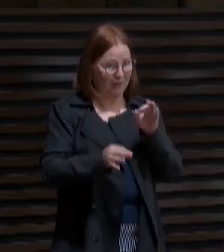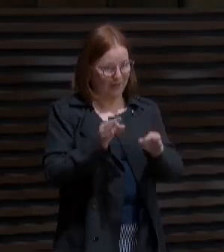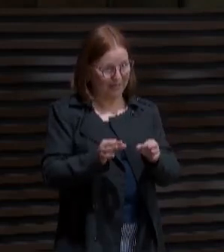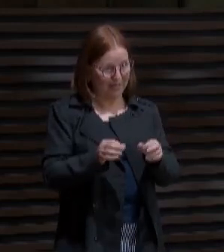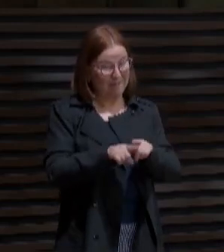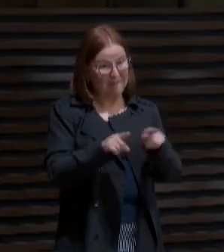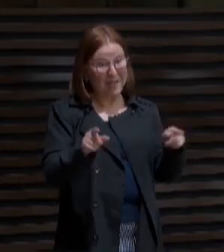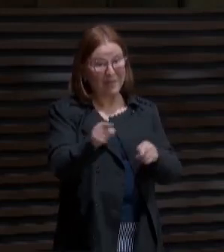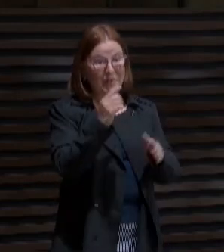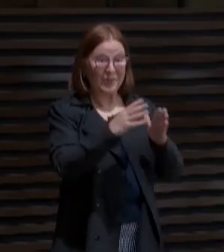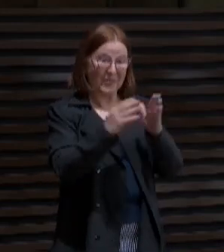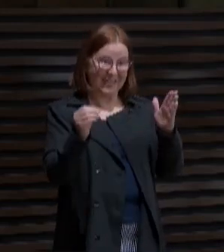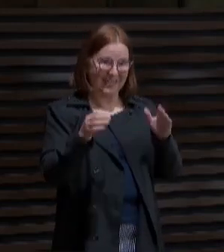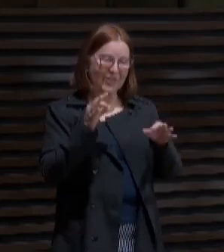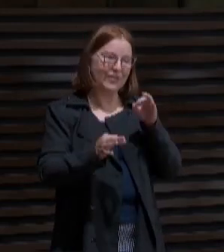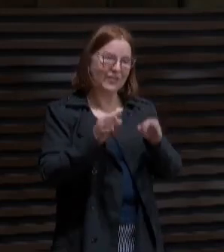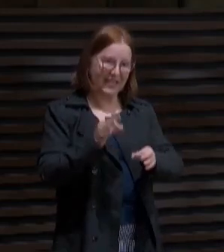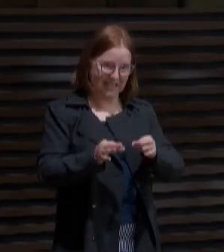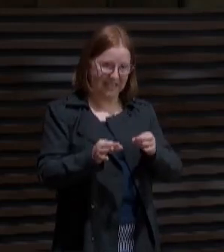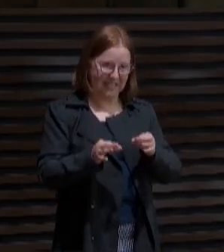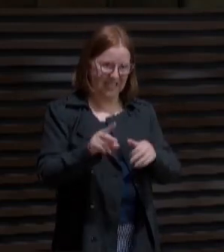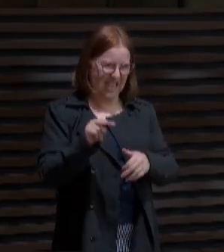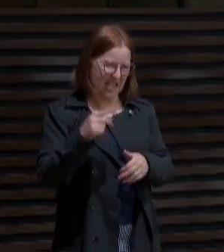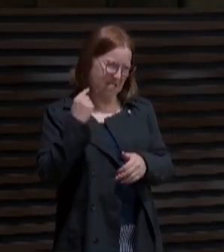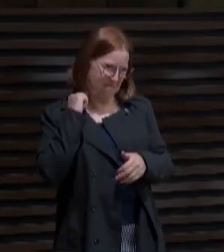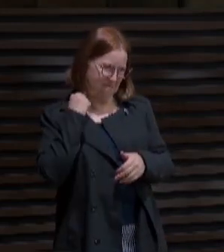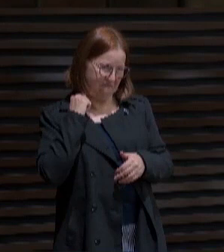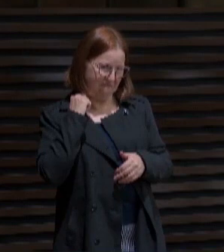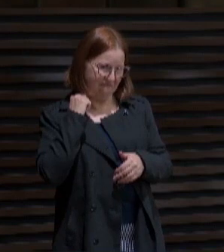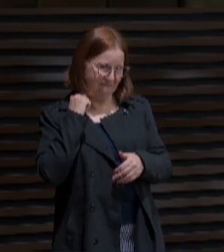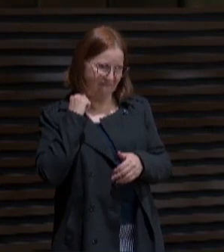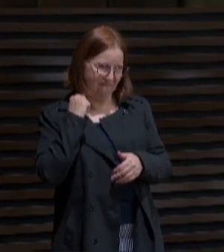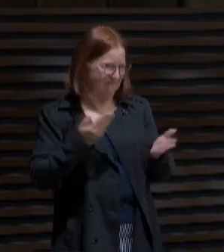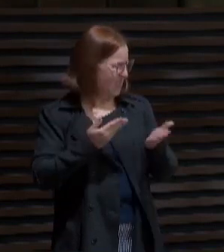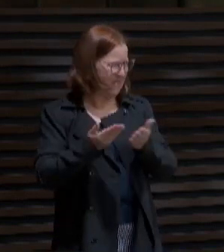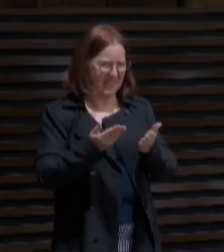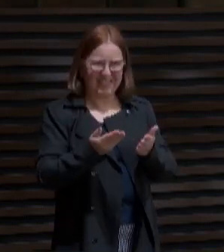de justiça, ele é trapo imundo, ele não serve para nada.